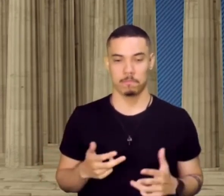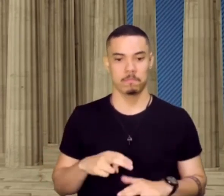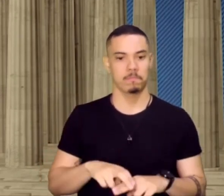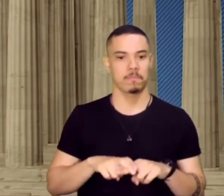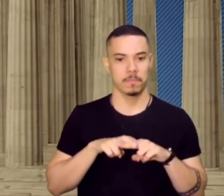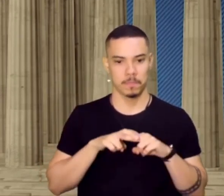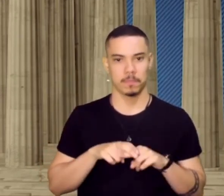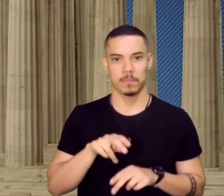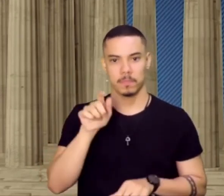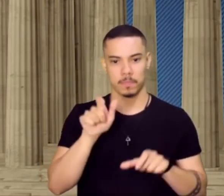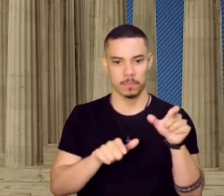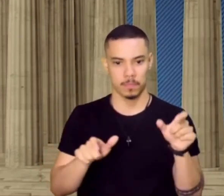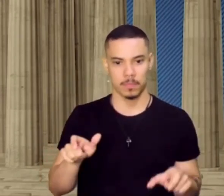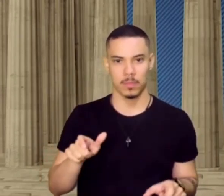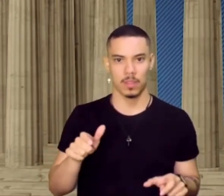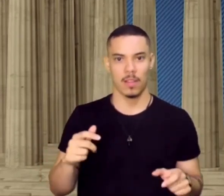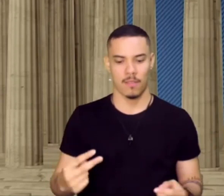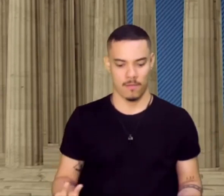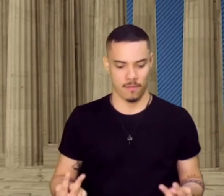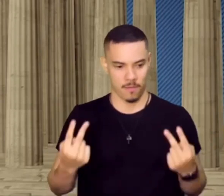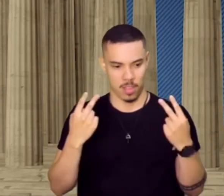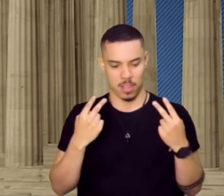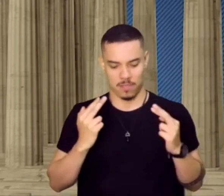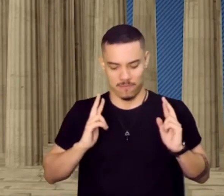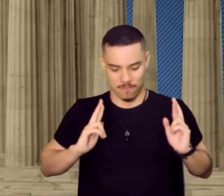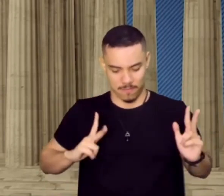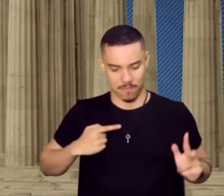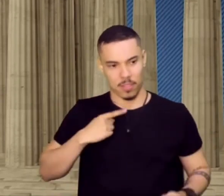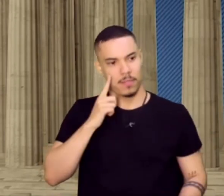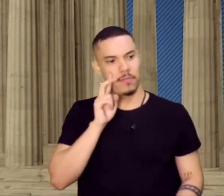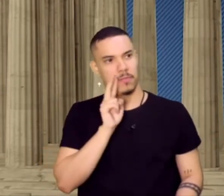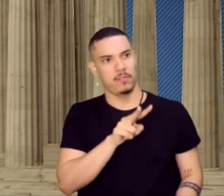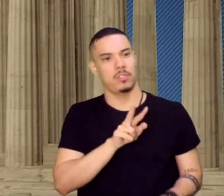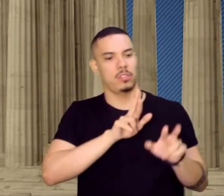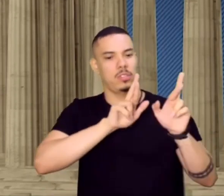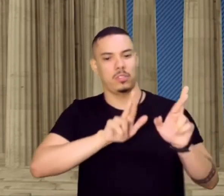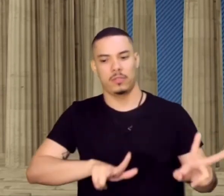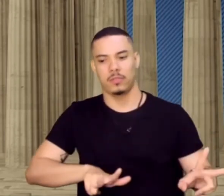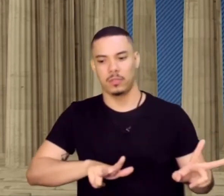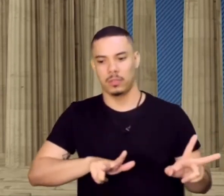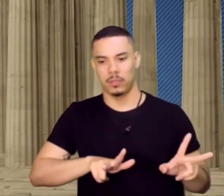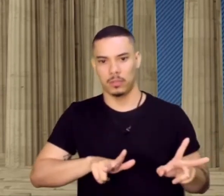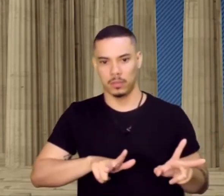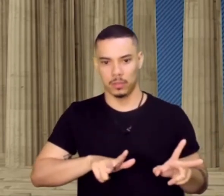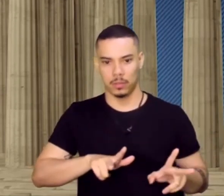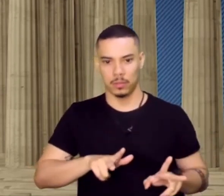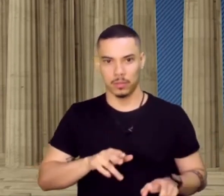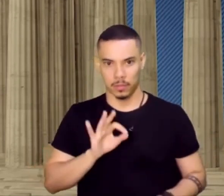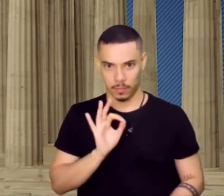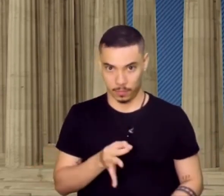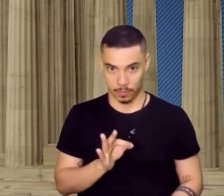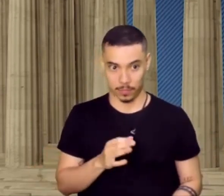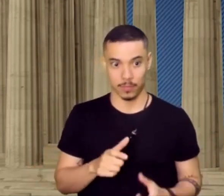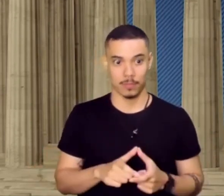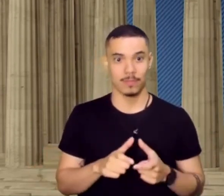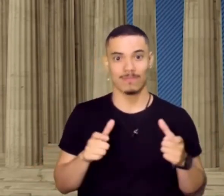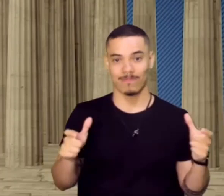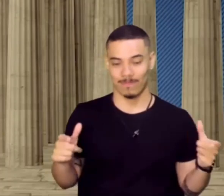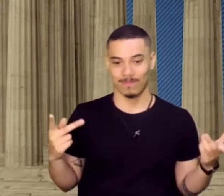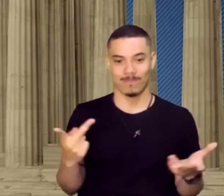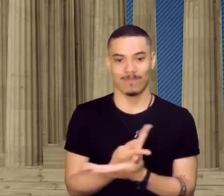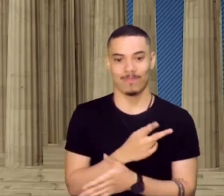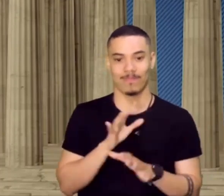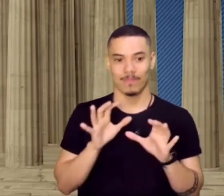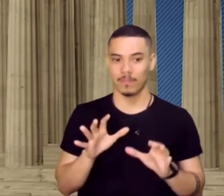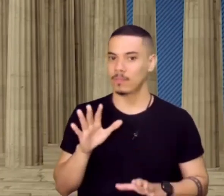pessoas elas te veem de forma diferente, não são todas, é claro. Tem aqueles nesse meio que ainda respeitam a gente, mas